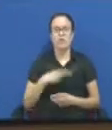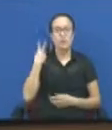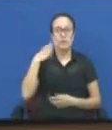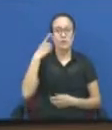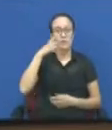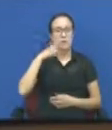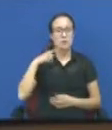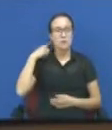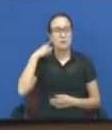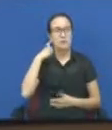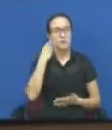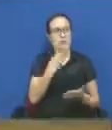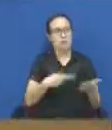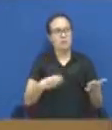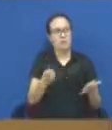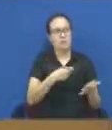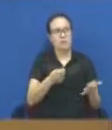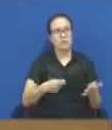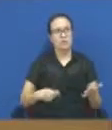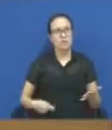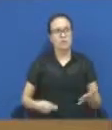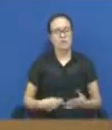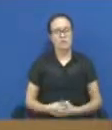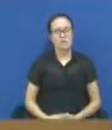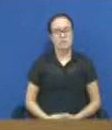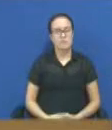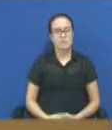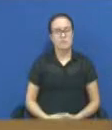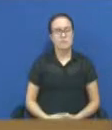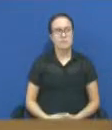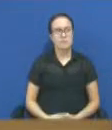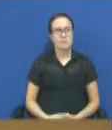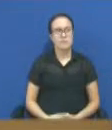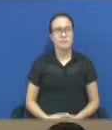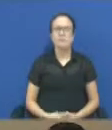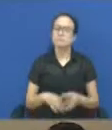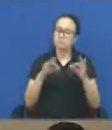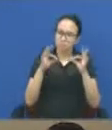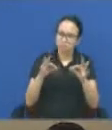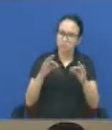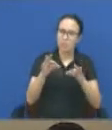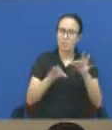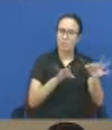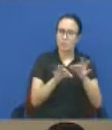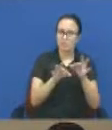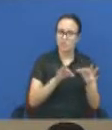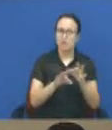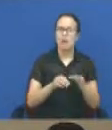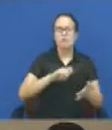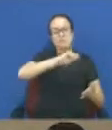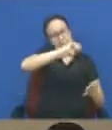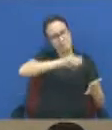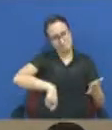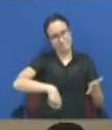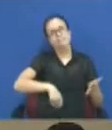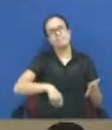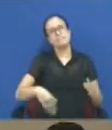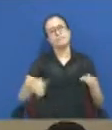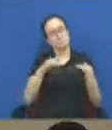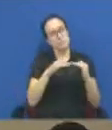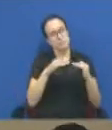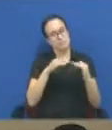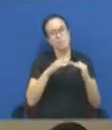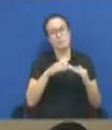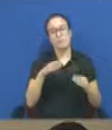Santos, relator especial. Estando em ordem o projeto e com o parecer favorável do relator especial, o mesmo